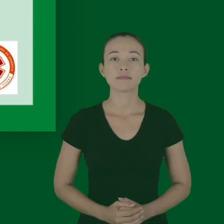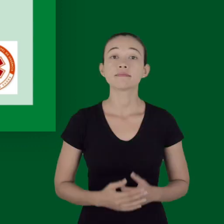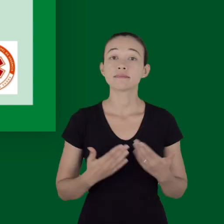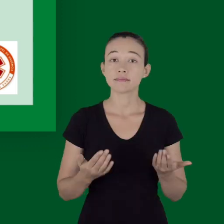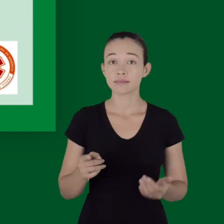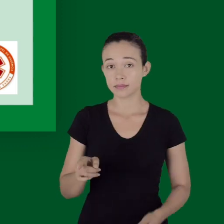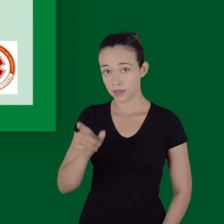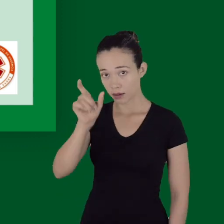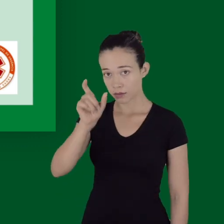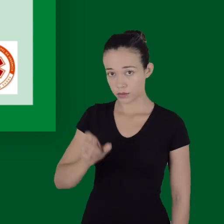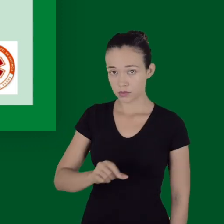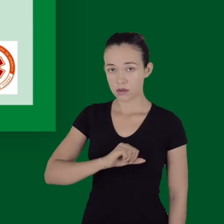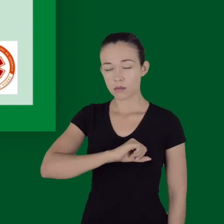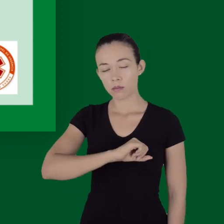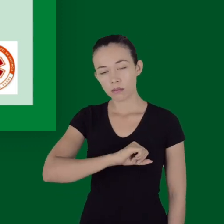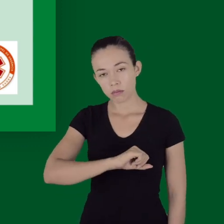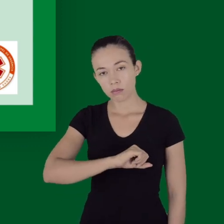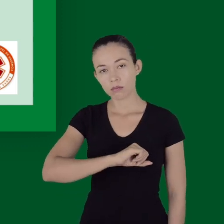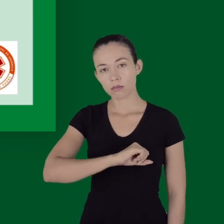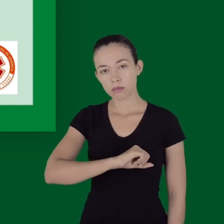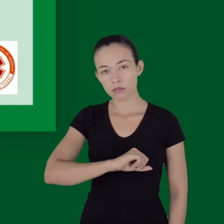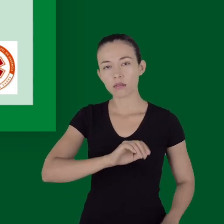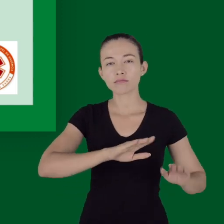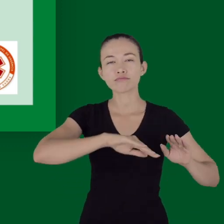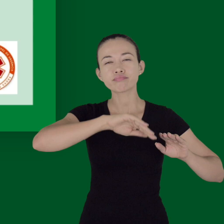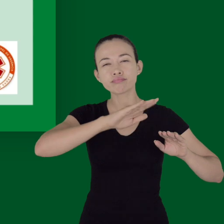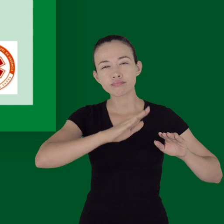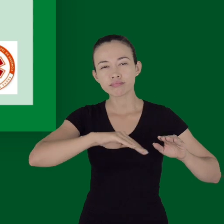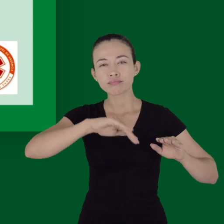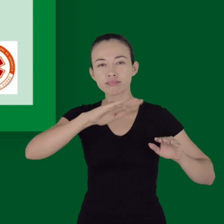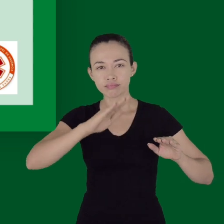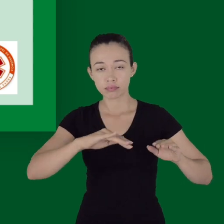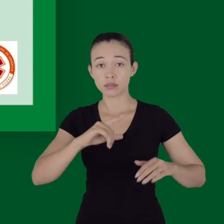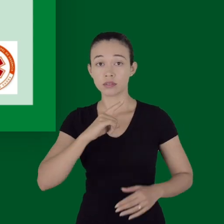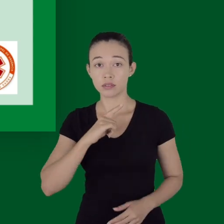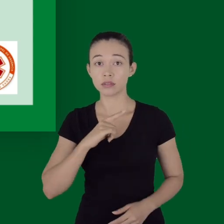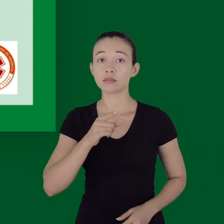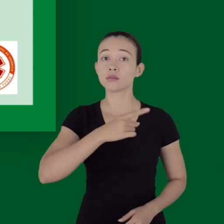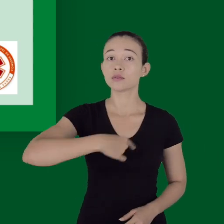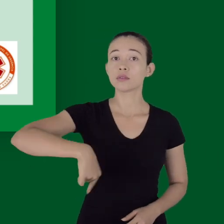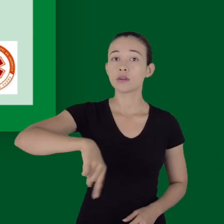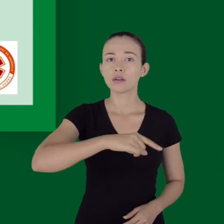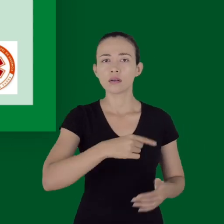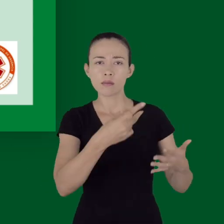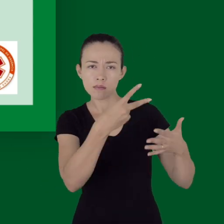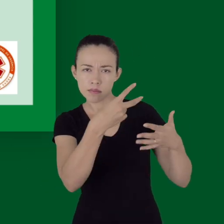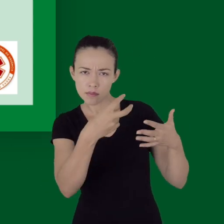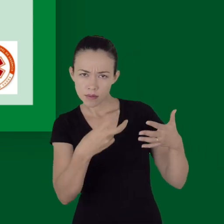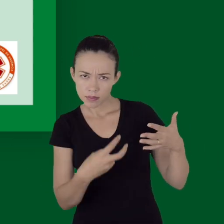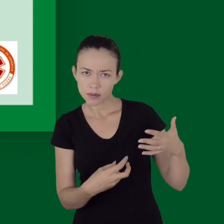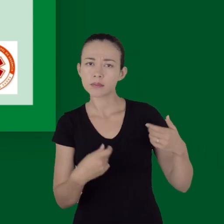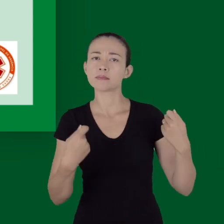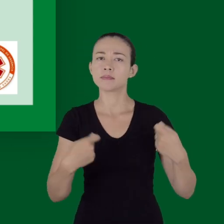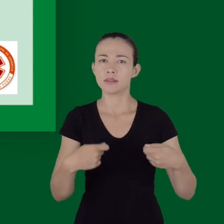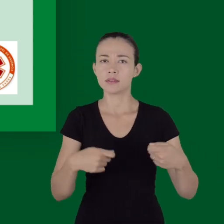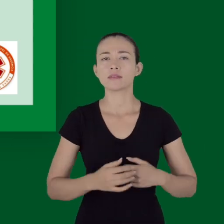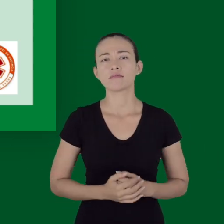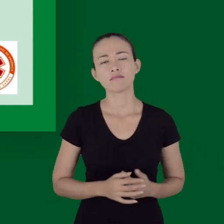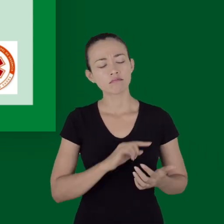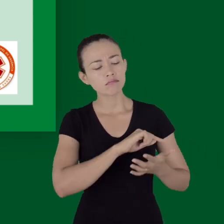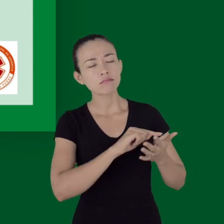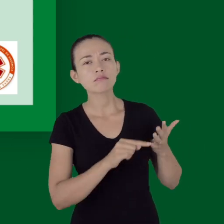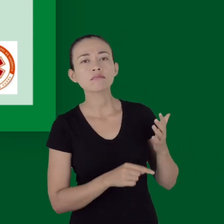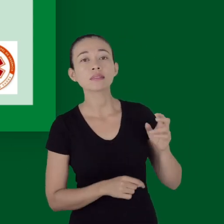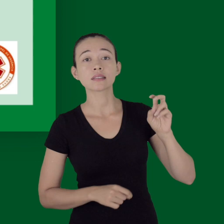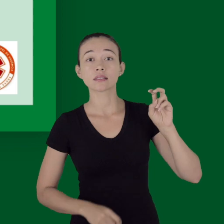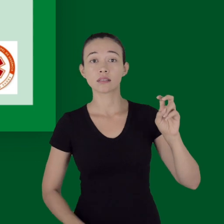No atendimento de pacientes com bradicardias instáveis, é importante que se identifique algum sinal de estabilidade claro e